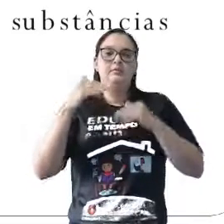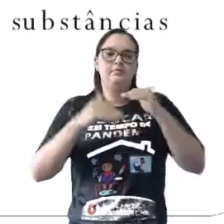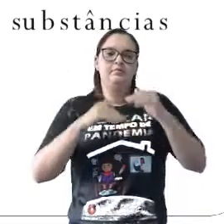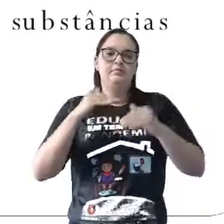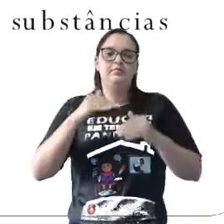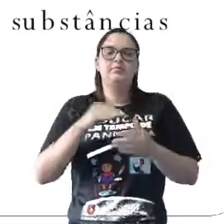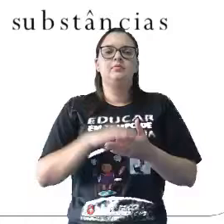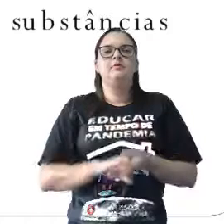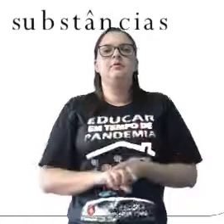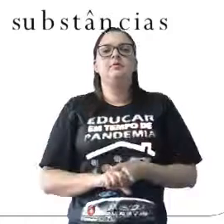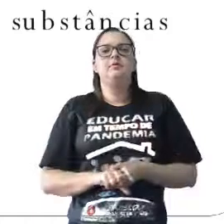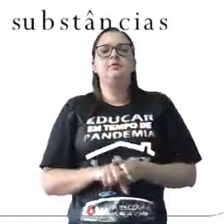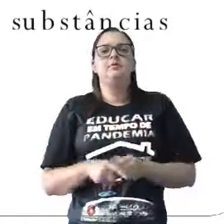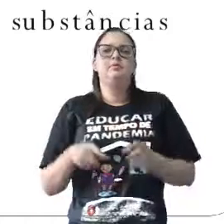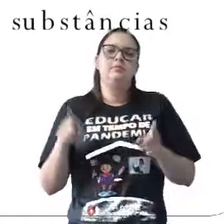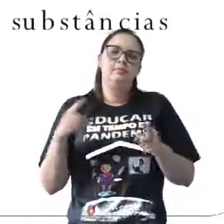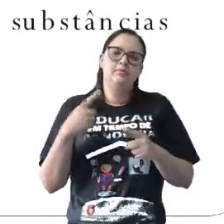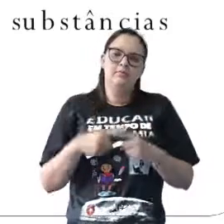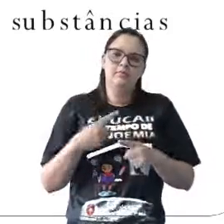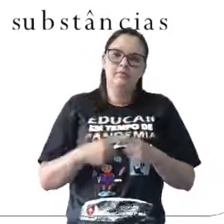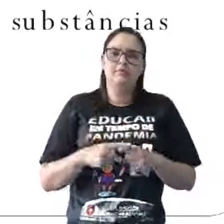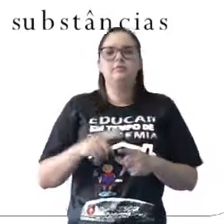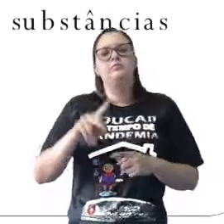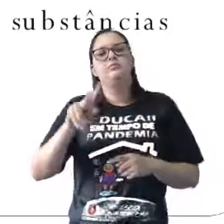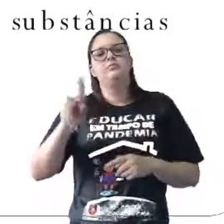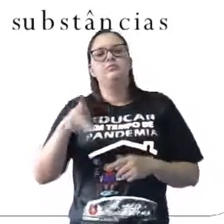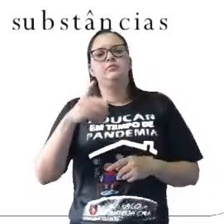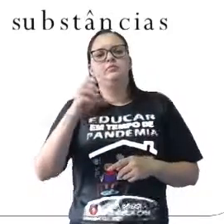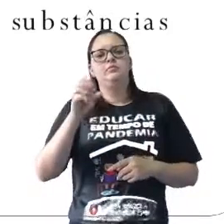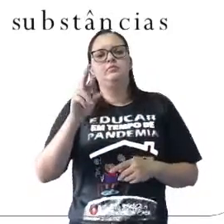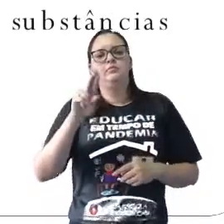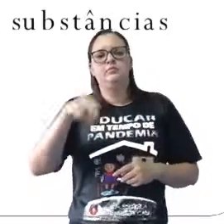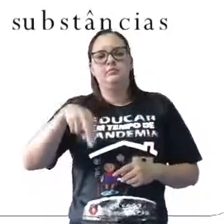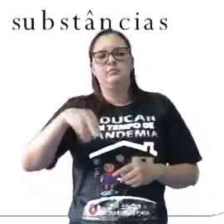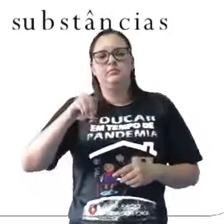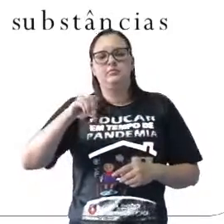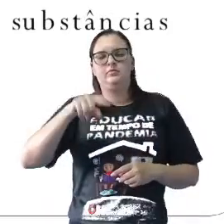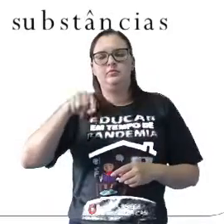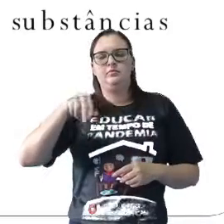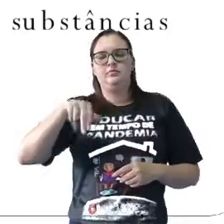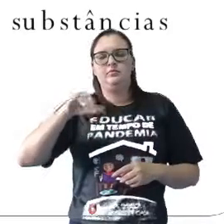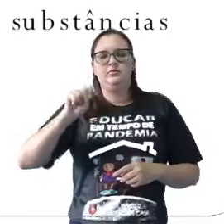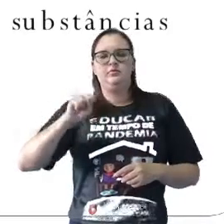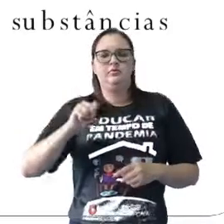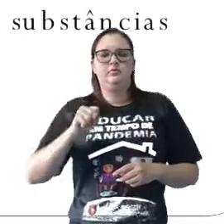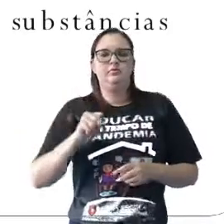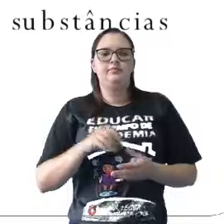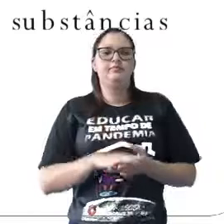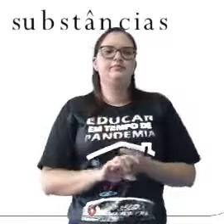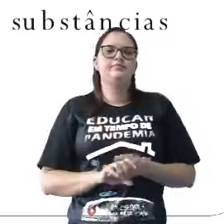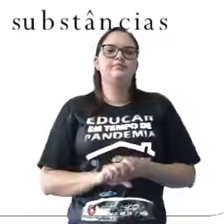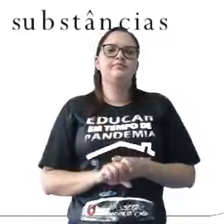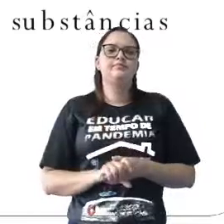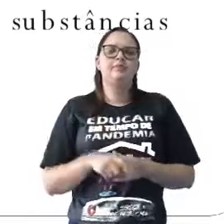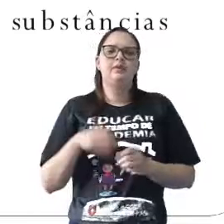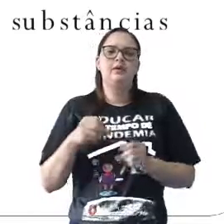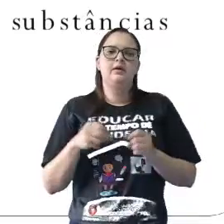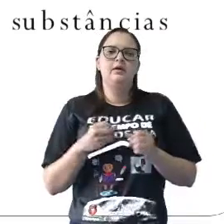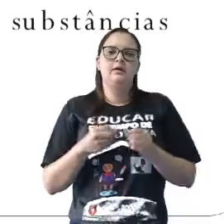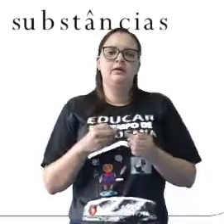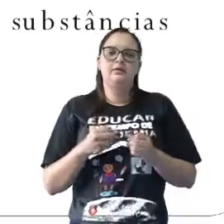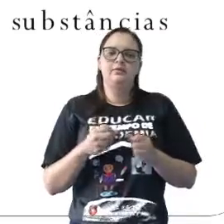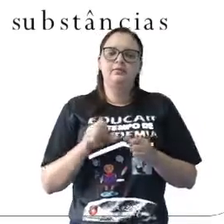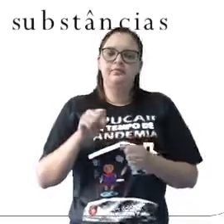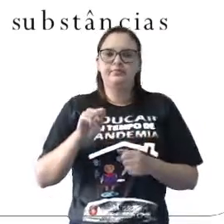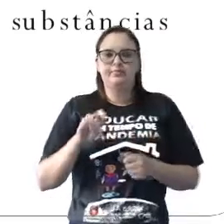Eles surgem por causa dos hormônios, tá? E o sistema endócrino é responsável pela produção e a liberação